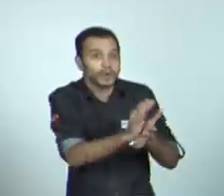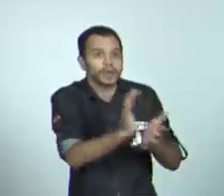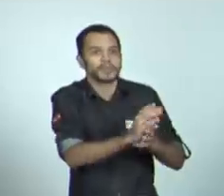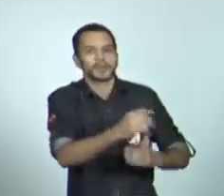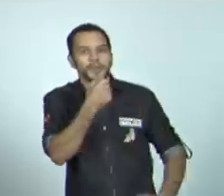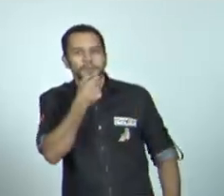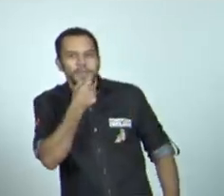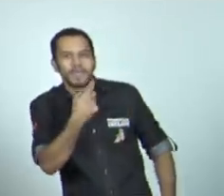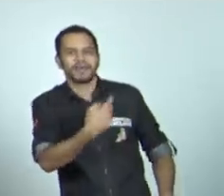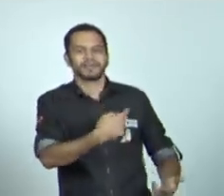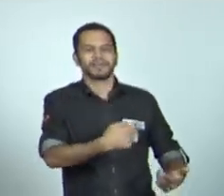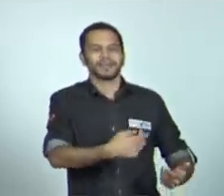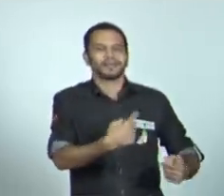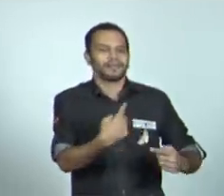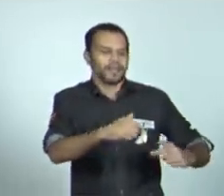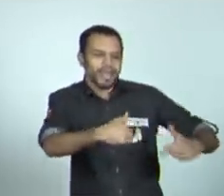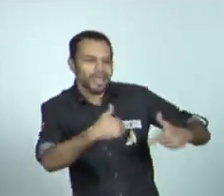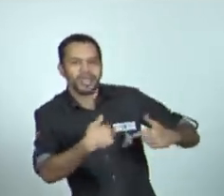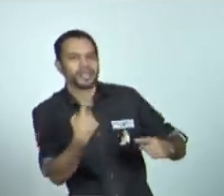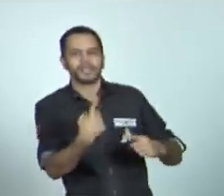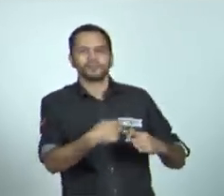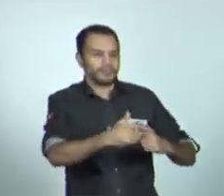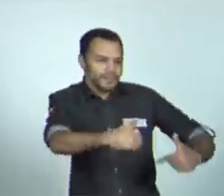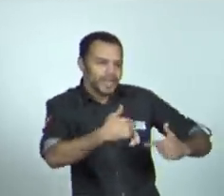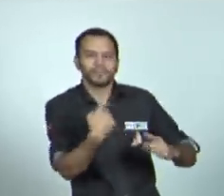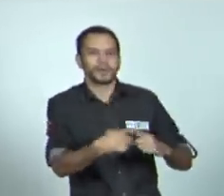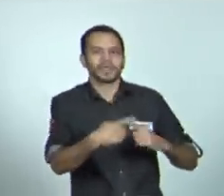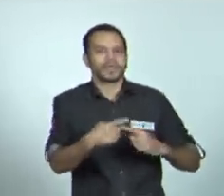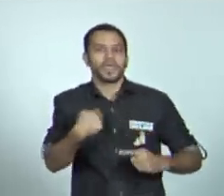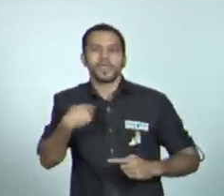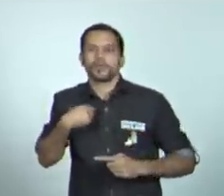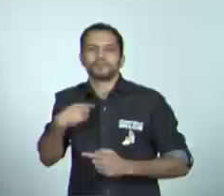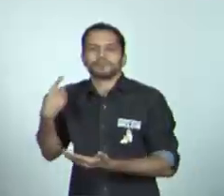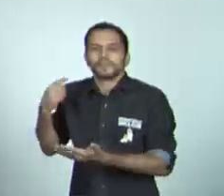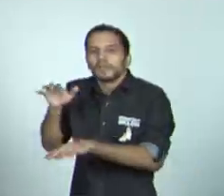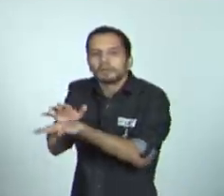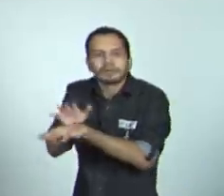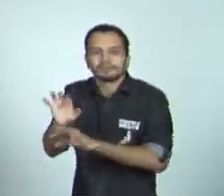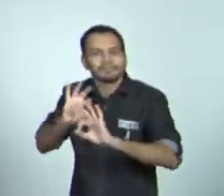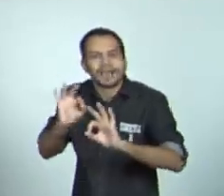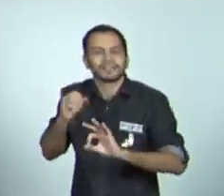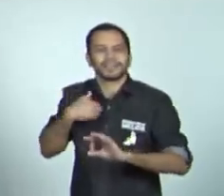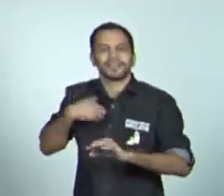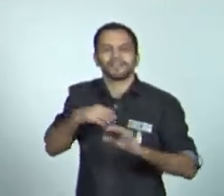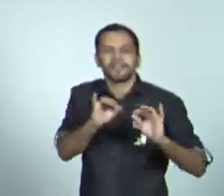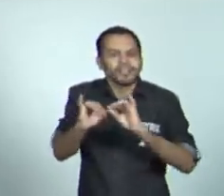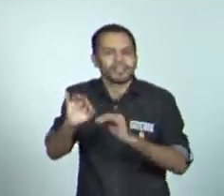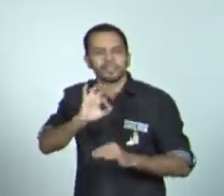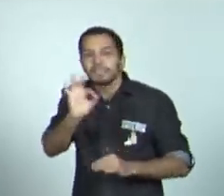frequentava motel para minha namorada é porque eu tinha uma vida santa porque eu casei virgem